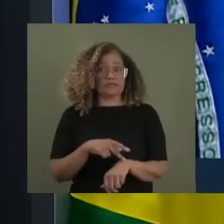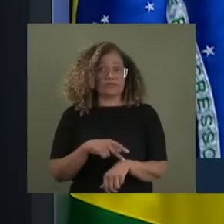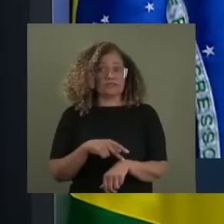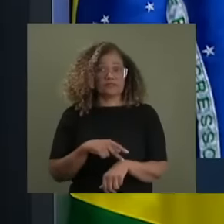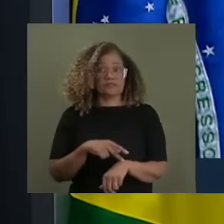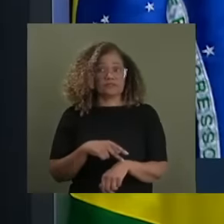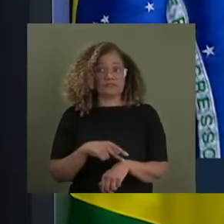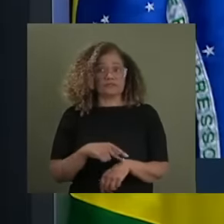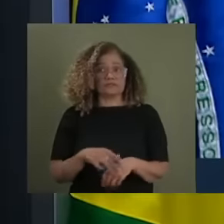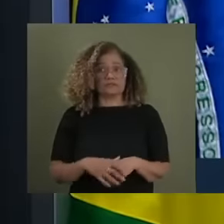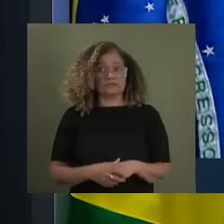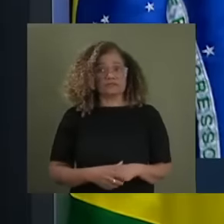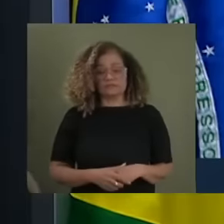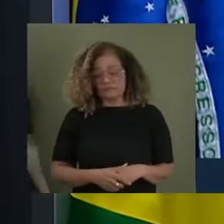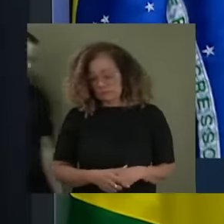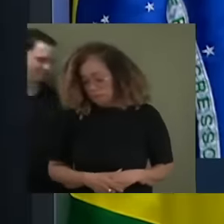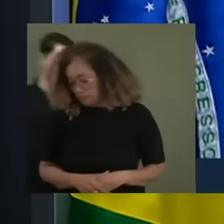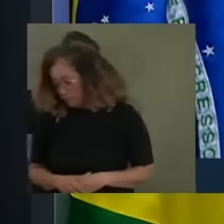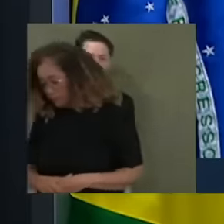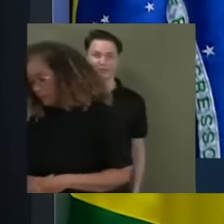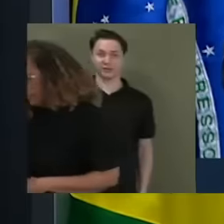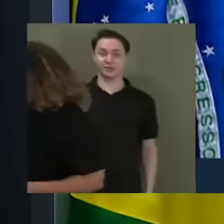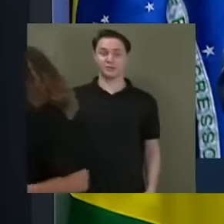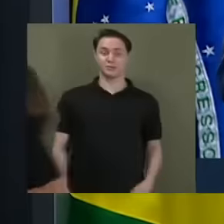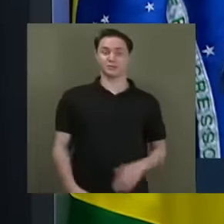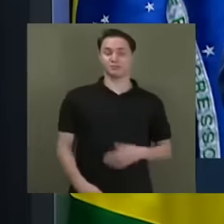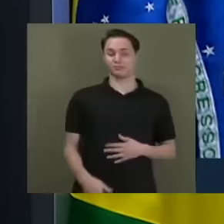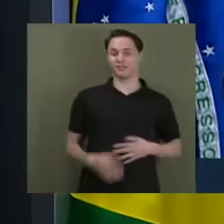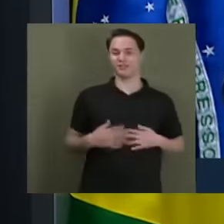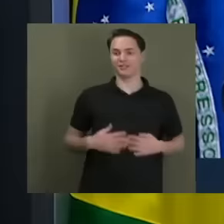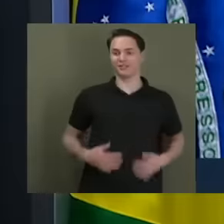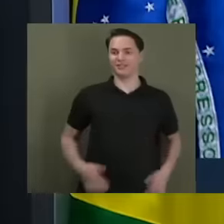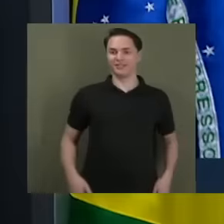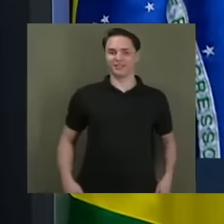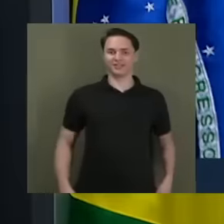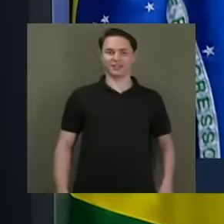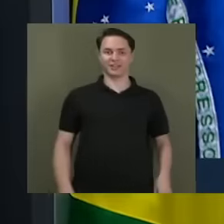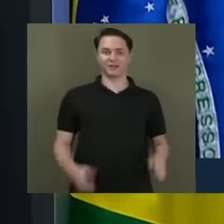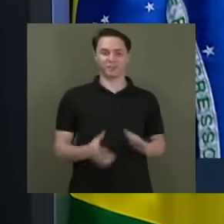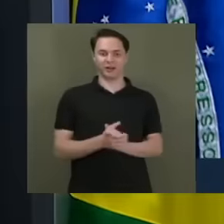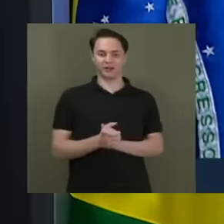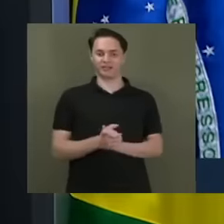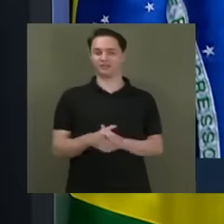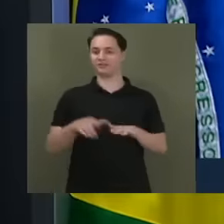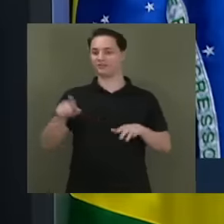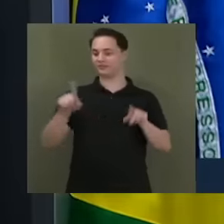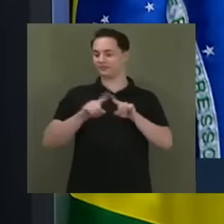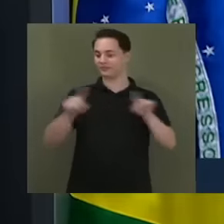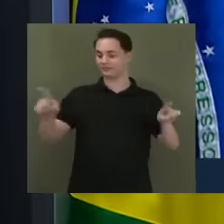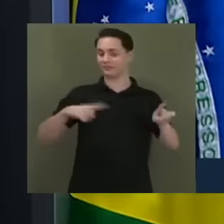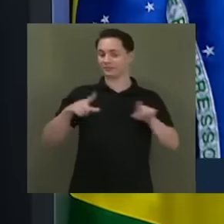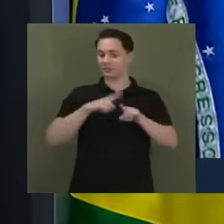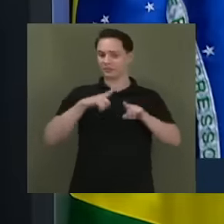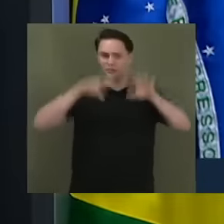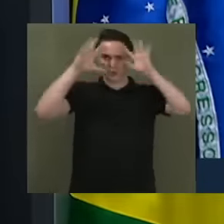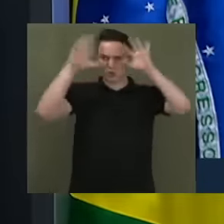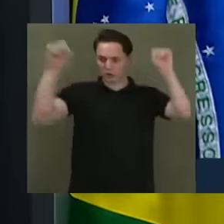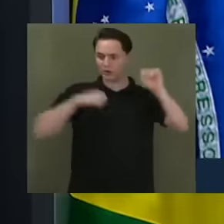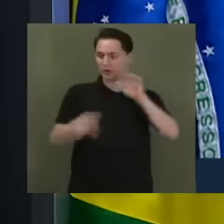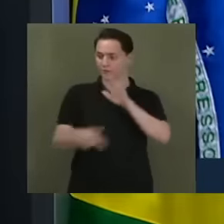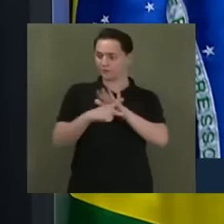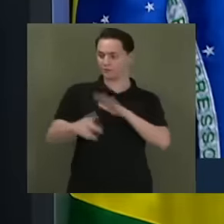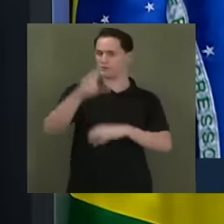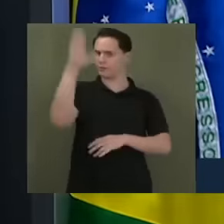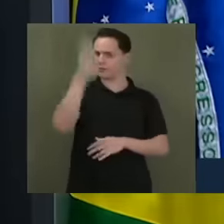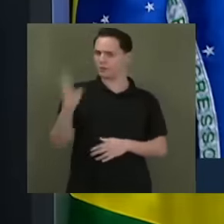isso era um escândalo mas num uma Suprema corte de Justiça Eleitoral do Brasil é algo assustador